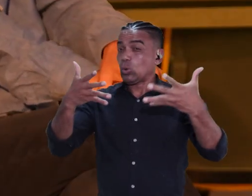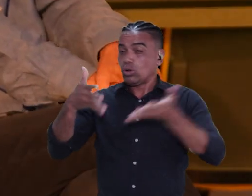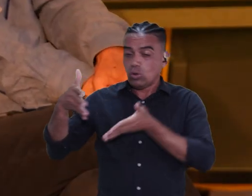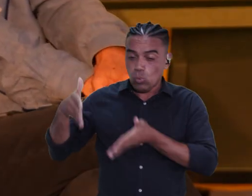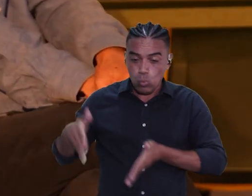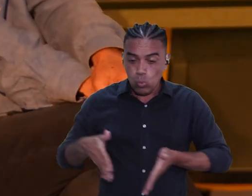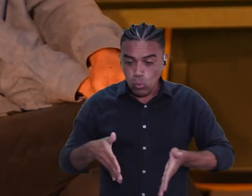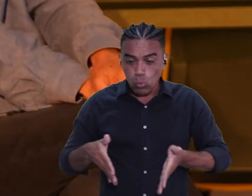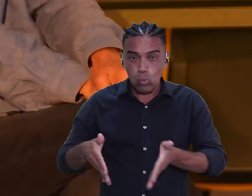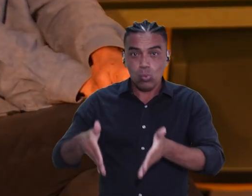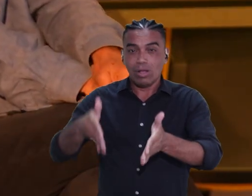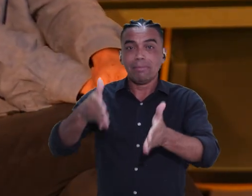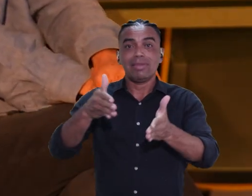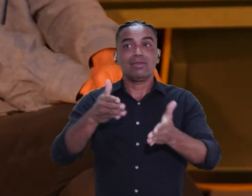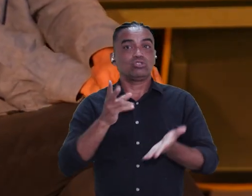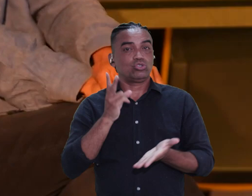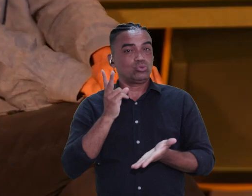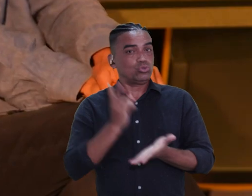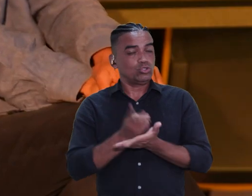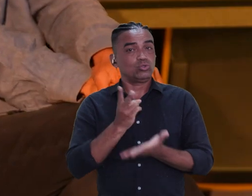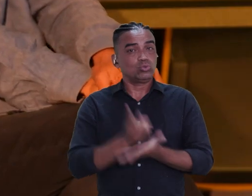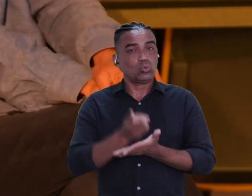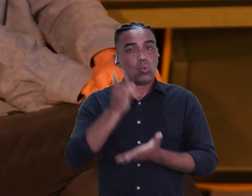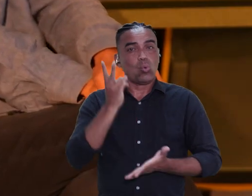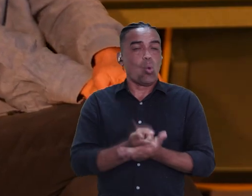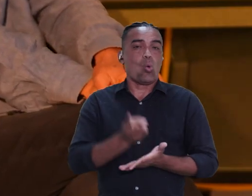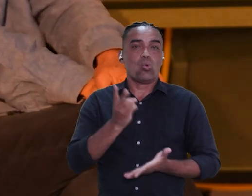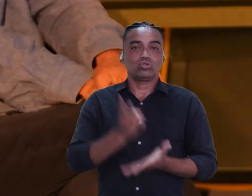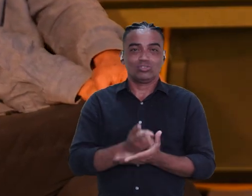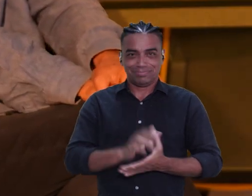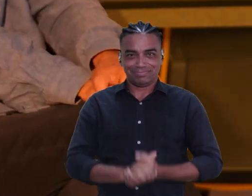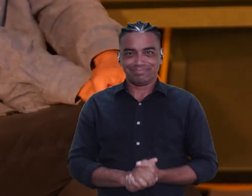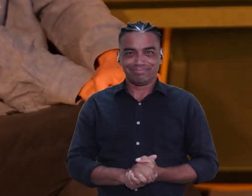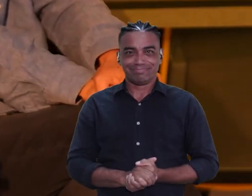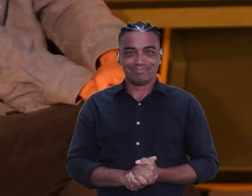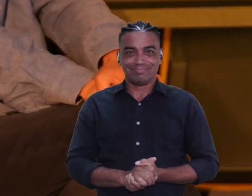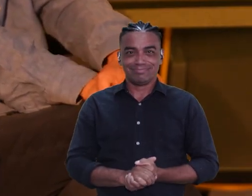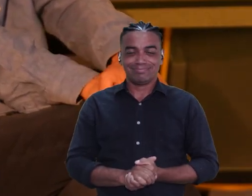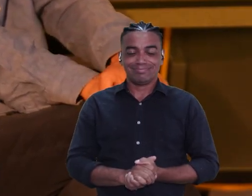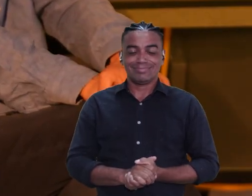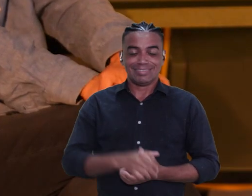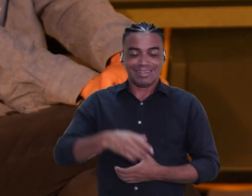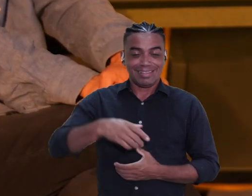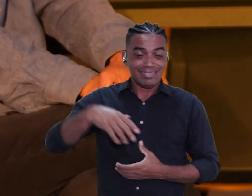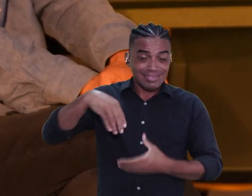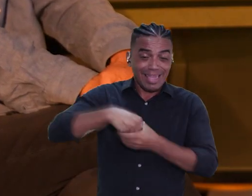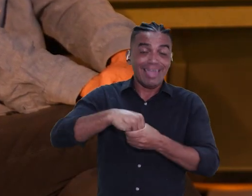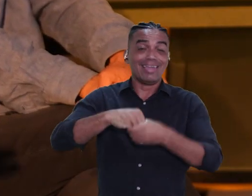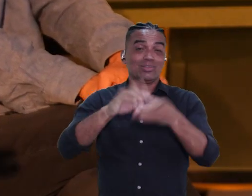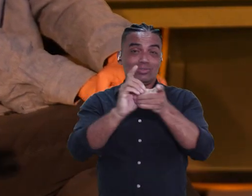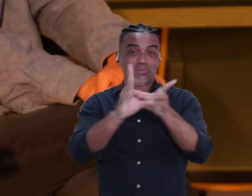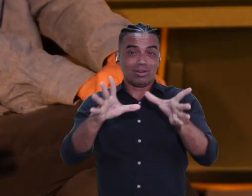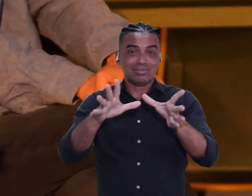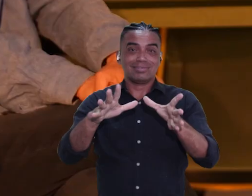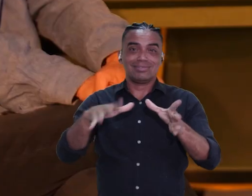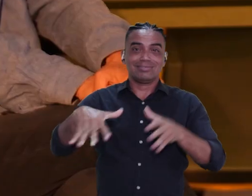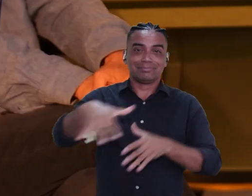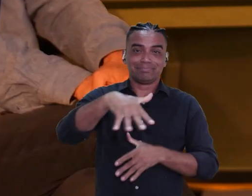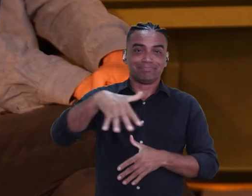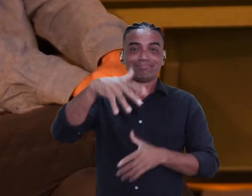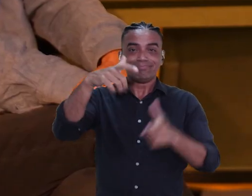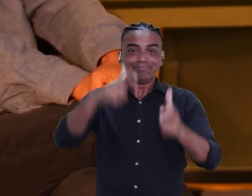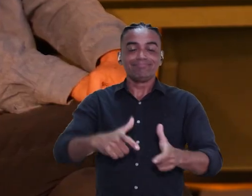de uma permanência, de uma continuidade democrática, né, de um ambiente democrático